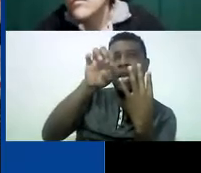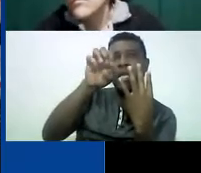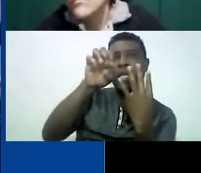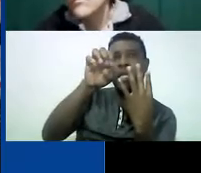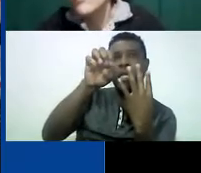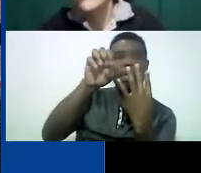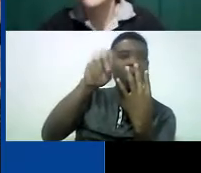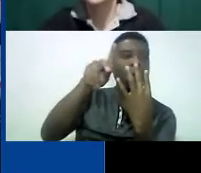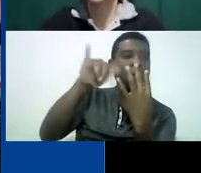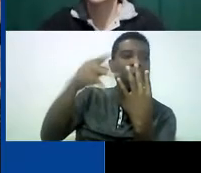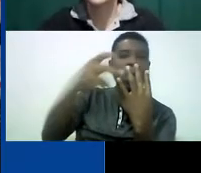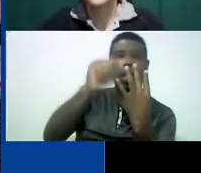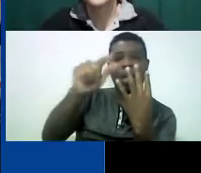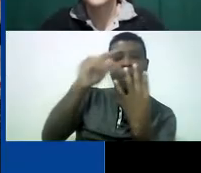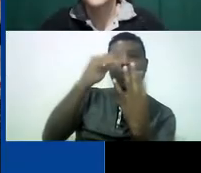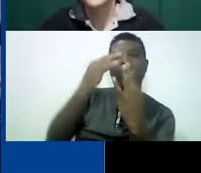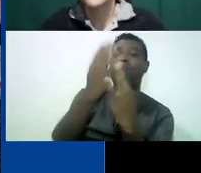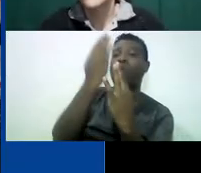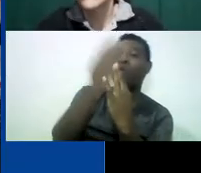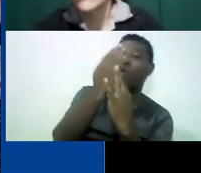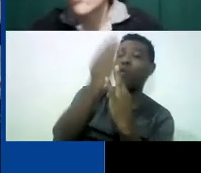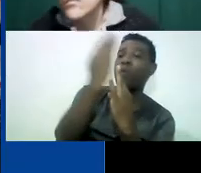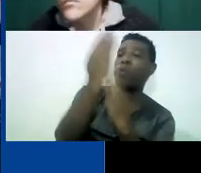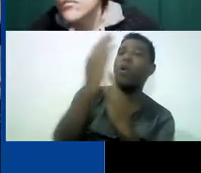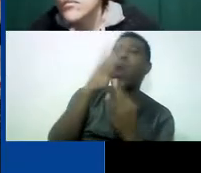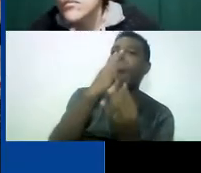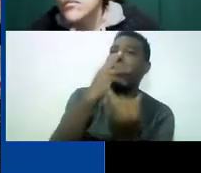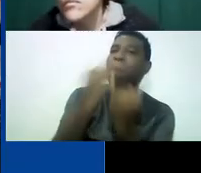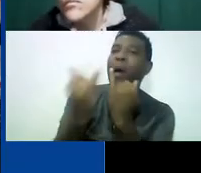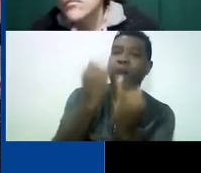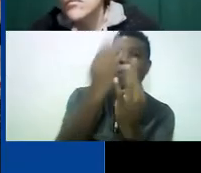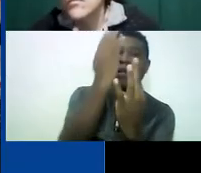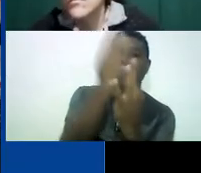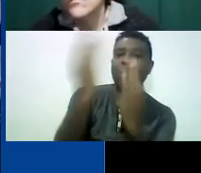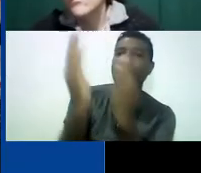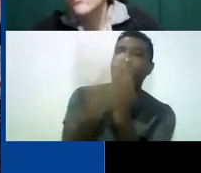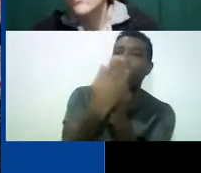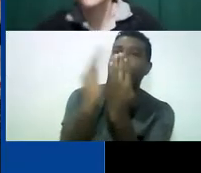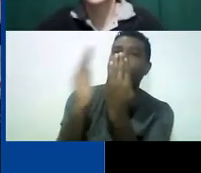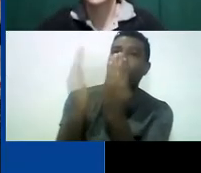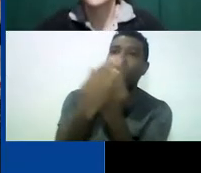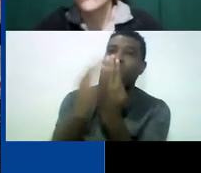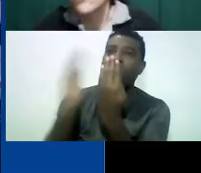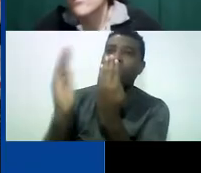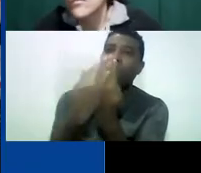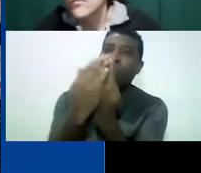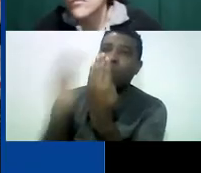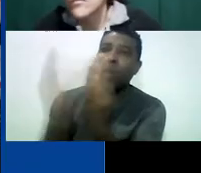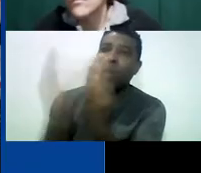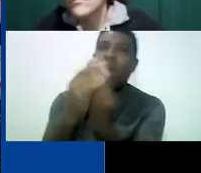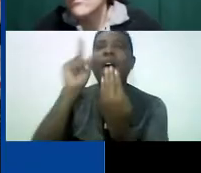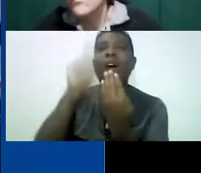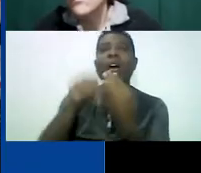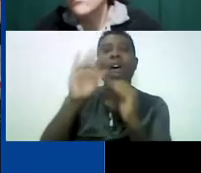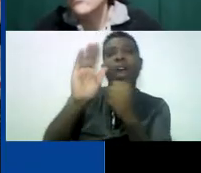músculos que nós temos nessa região cervical. São vários os grupos musculares por camadas. Então, são músculos e